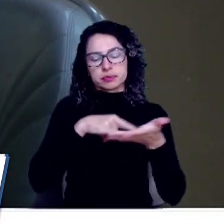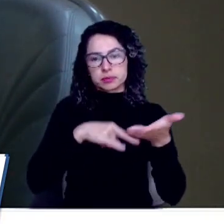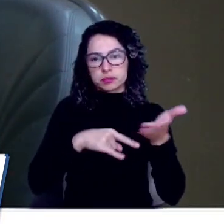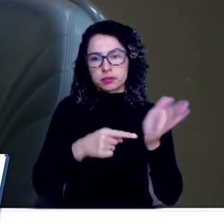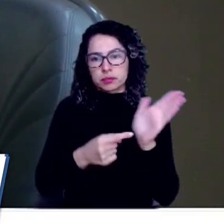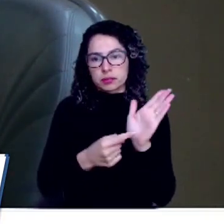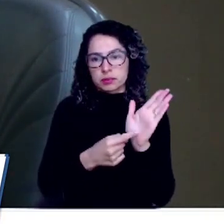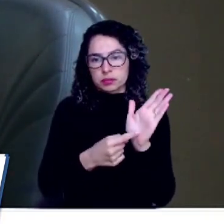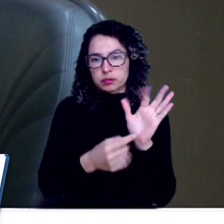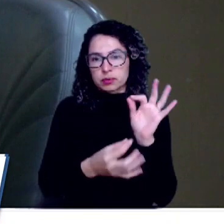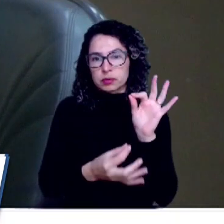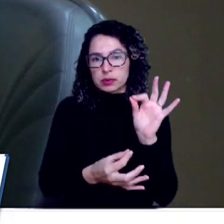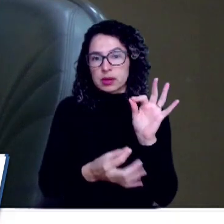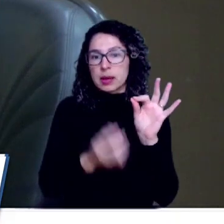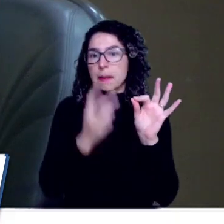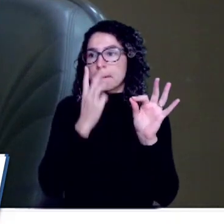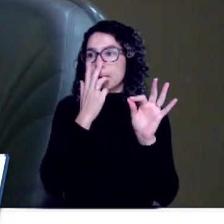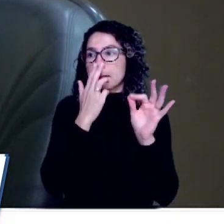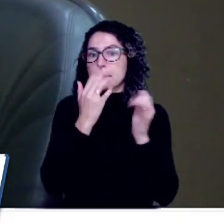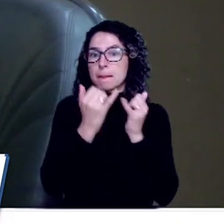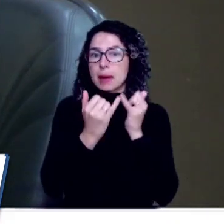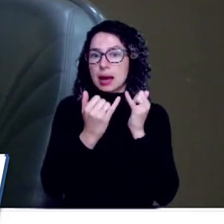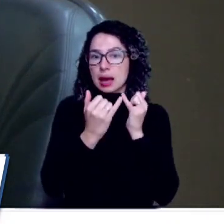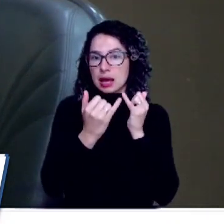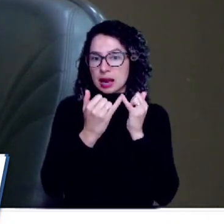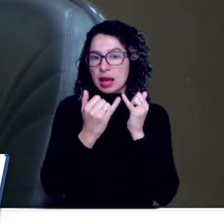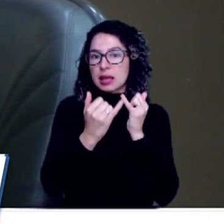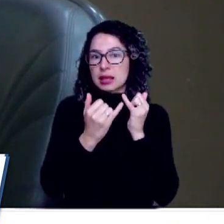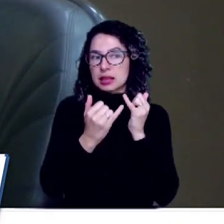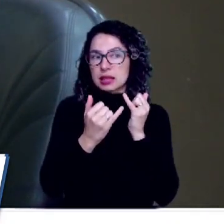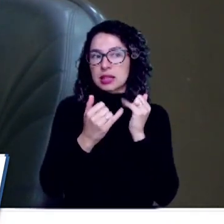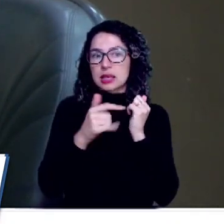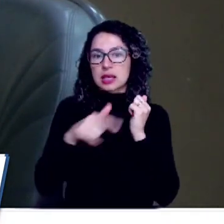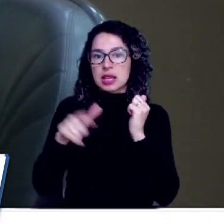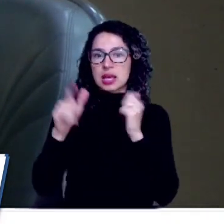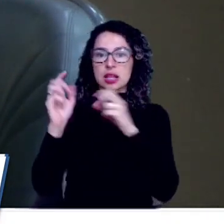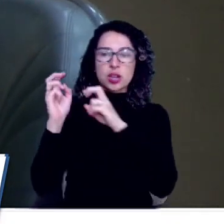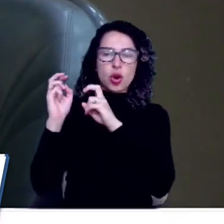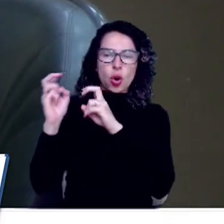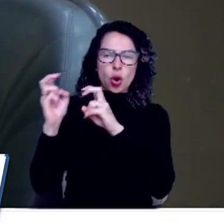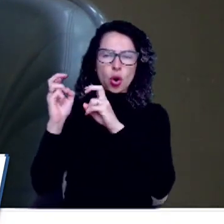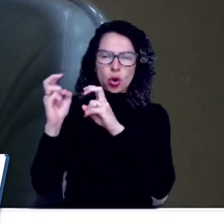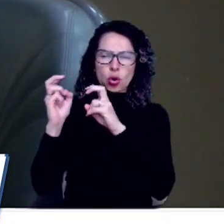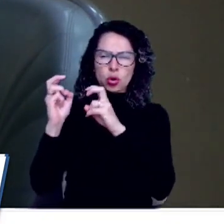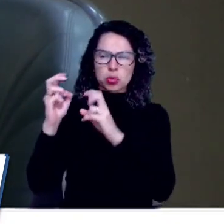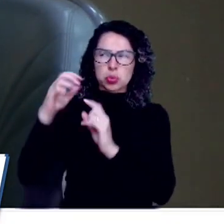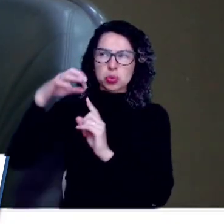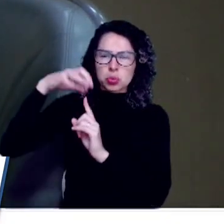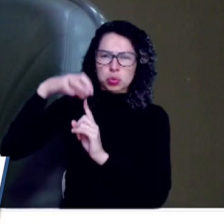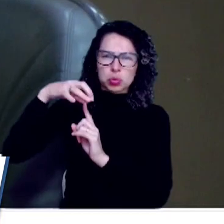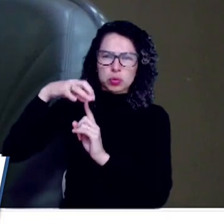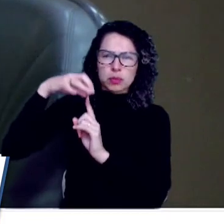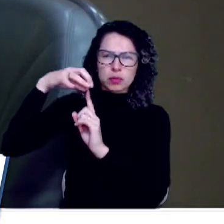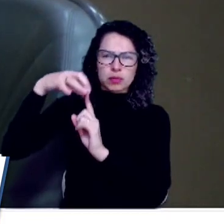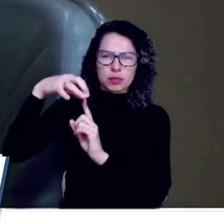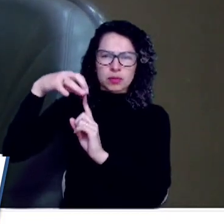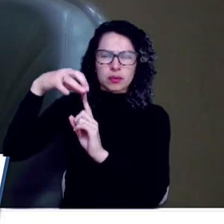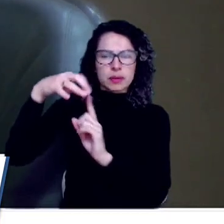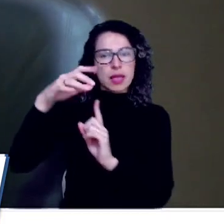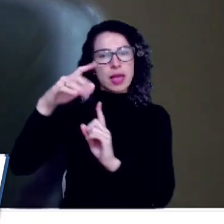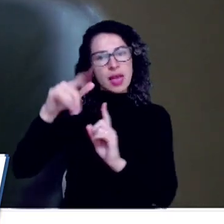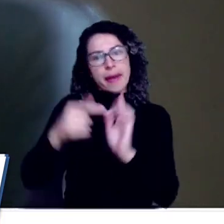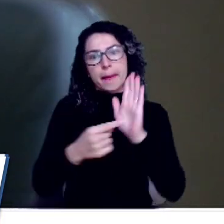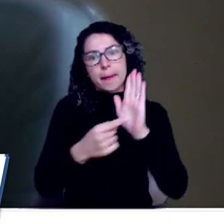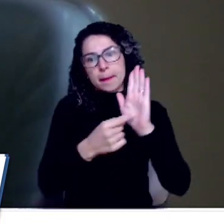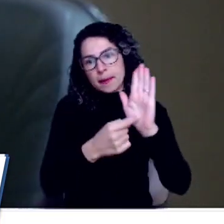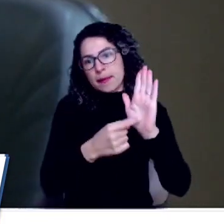essas estações de ônibus aí, de ponto de ônibus, na verdade, esse que eu vou mostrar não é uma